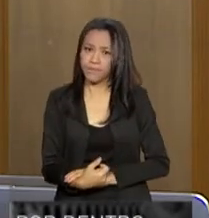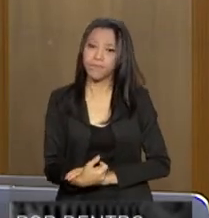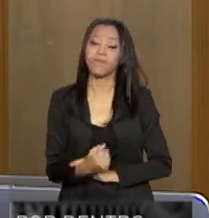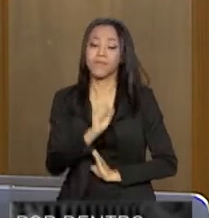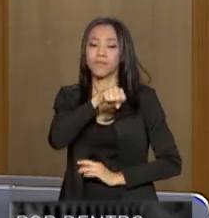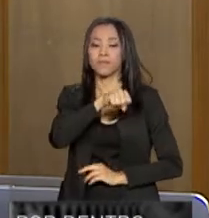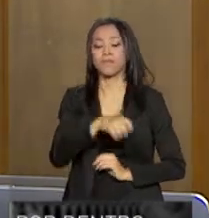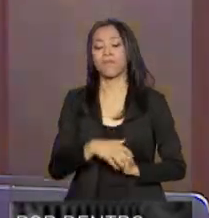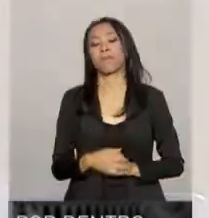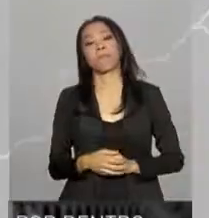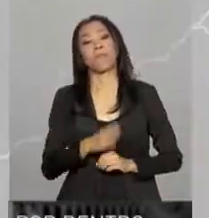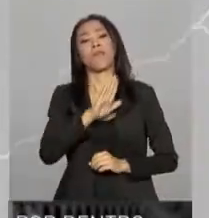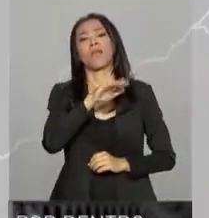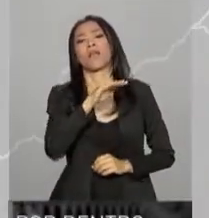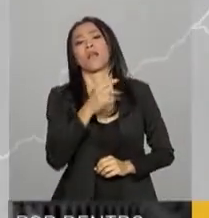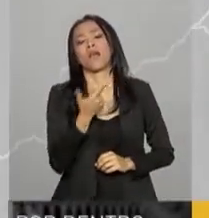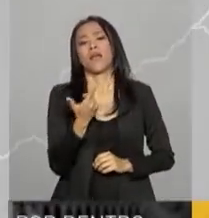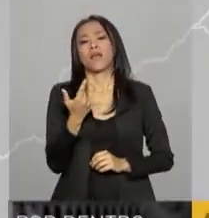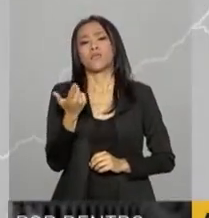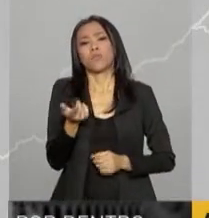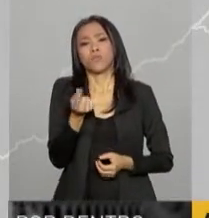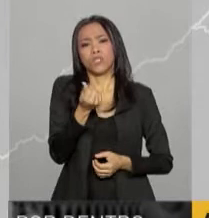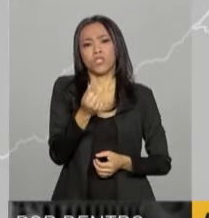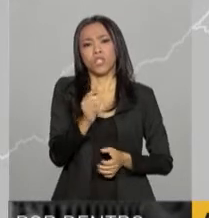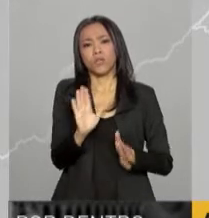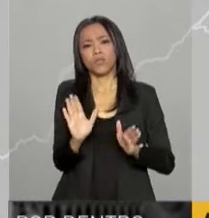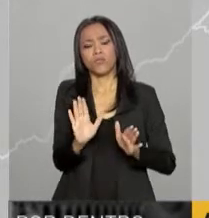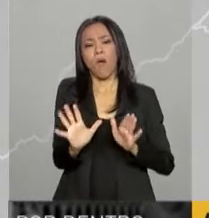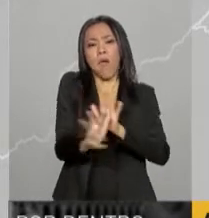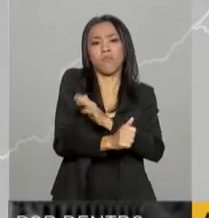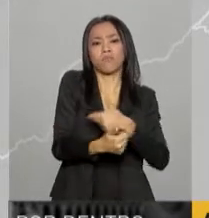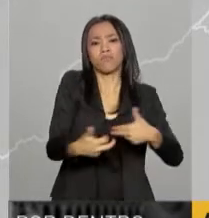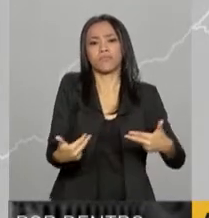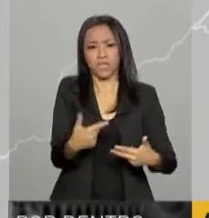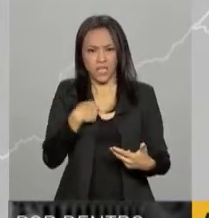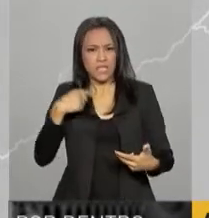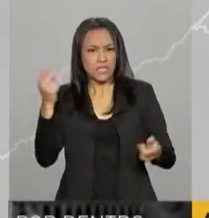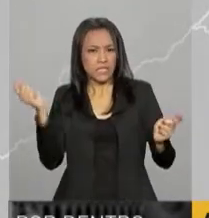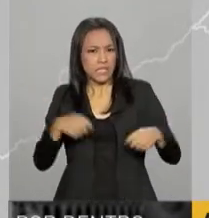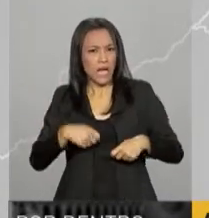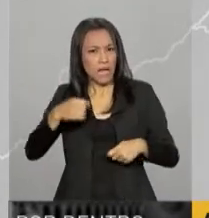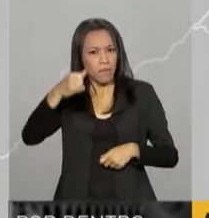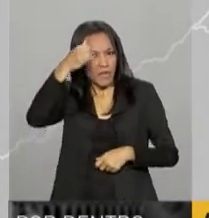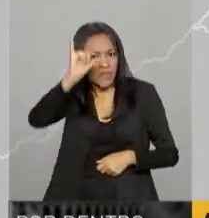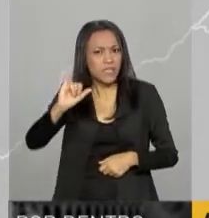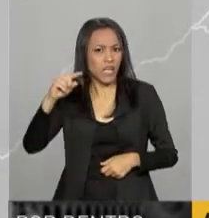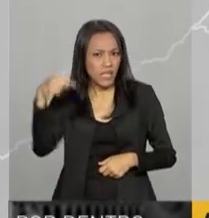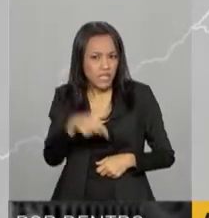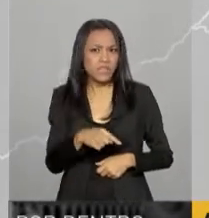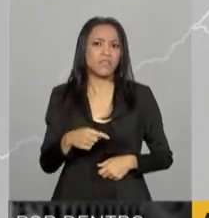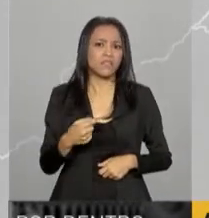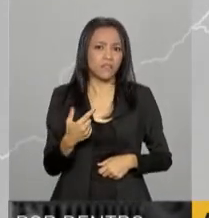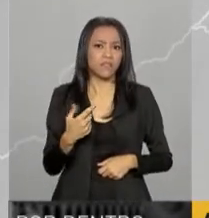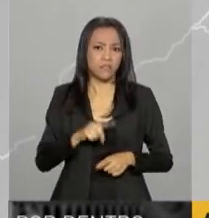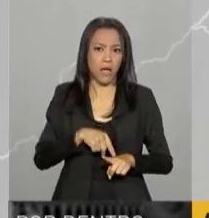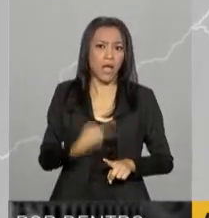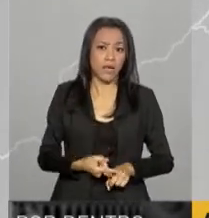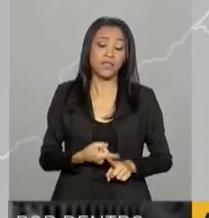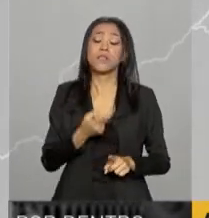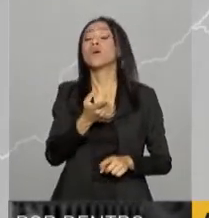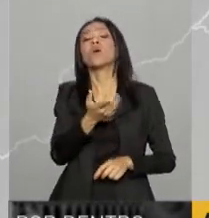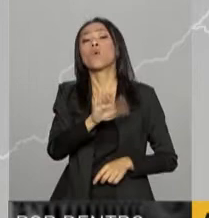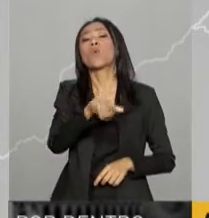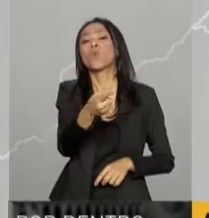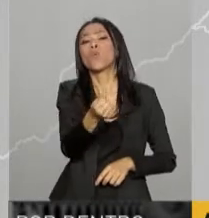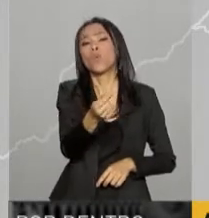ministro estão reportando sobre o desvio do dinheiro público se acredita que é possível barrar essa sangria dos cofres da nação e mais quanto já foi ressarcido aos cofres